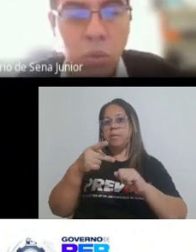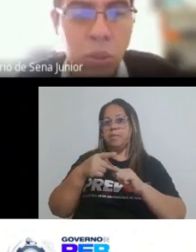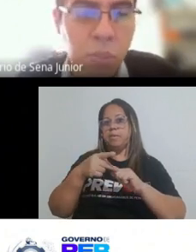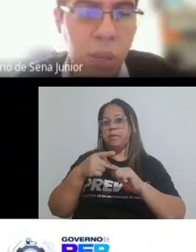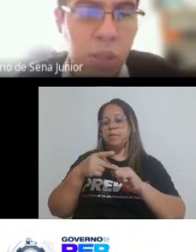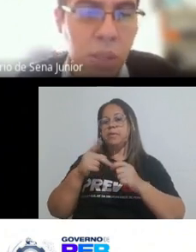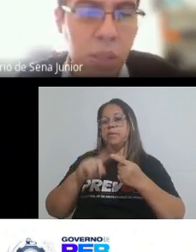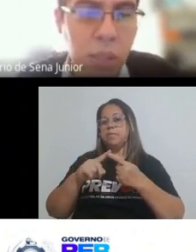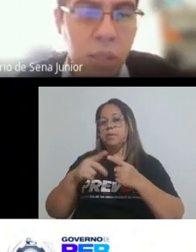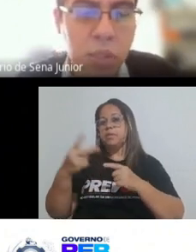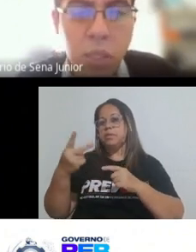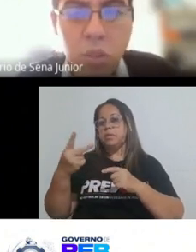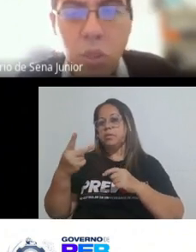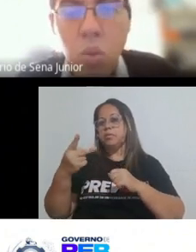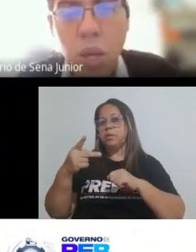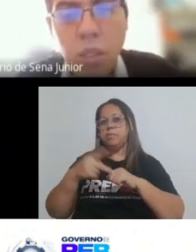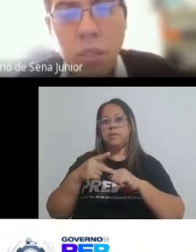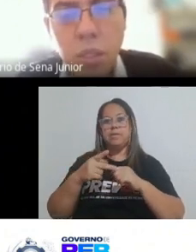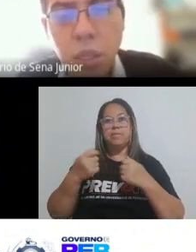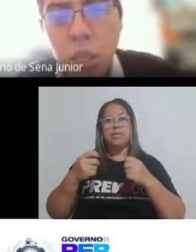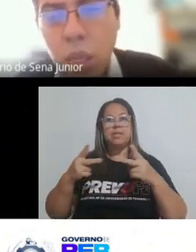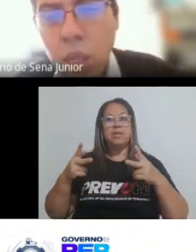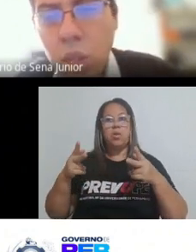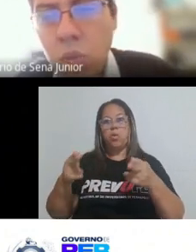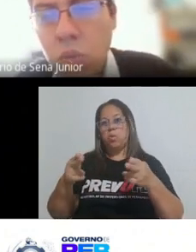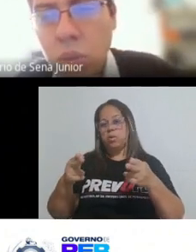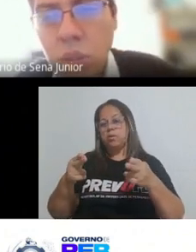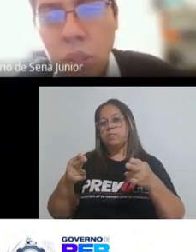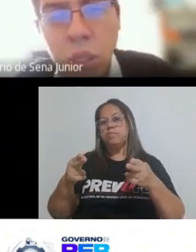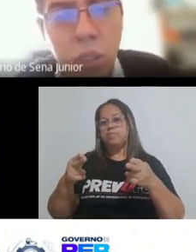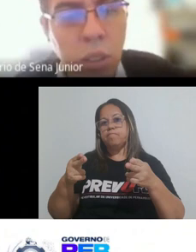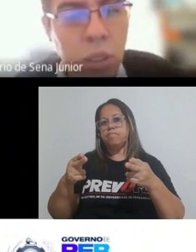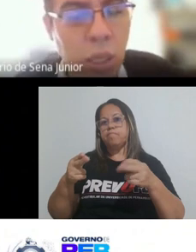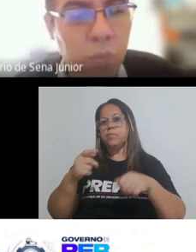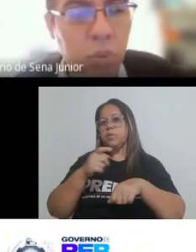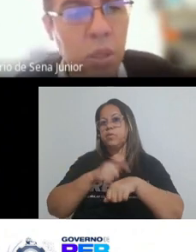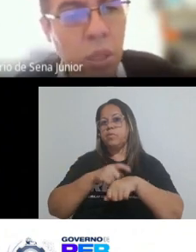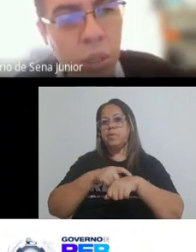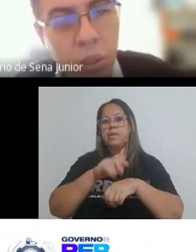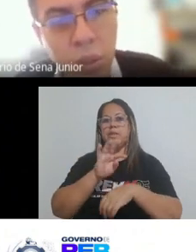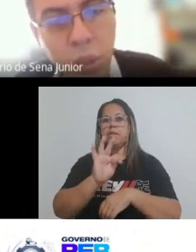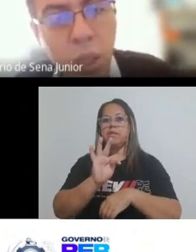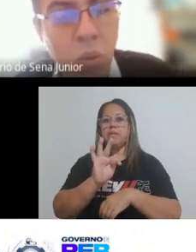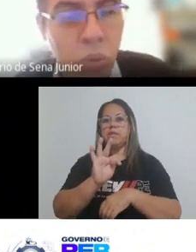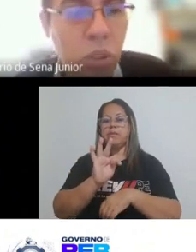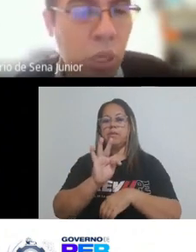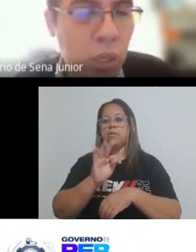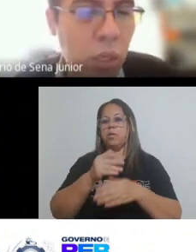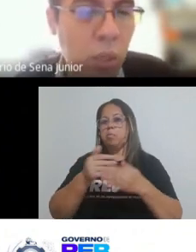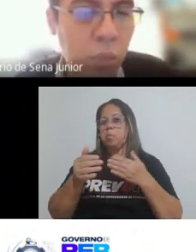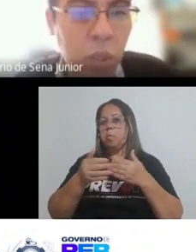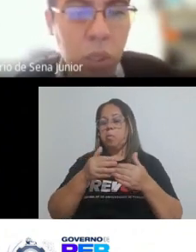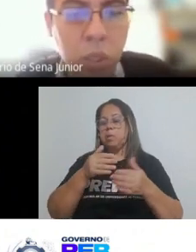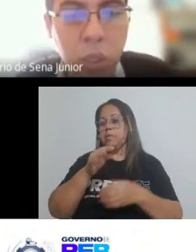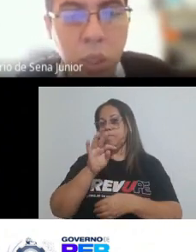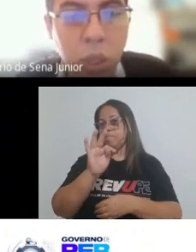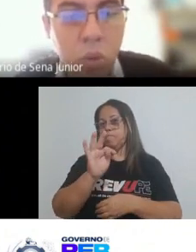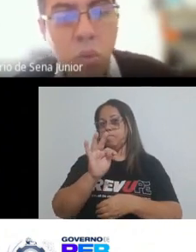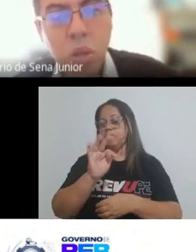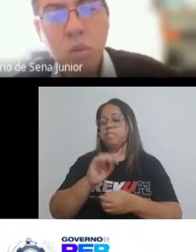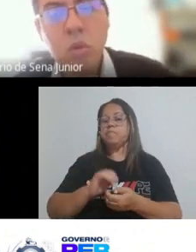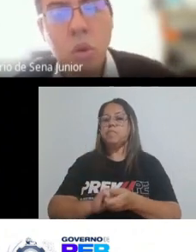da segunda pedra sejam iguais em um instante de tempo T, em algum instante de tempo T.